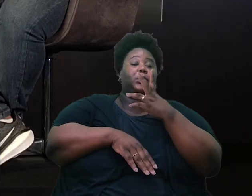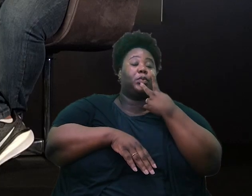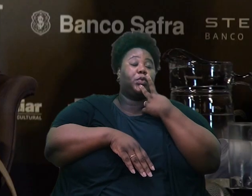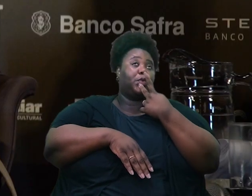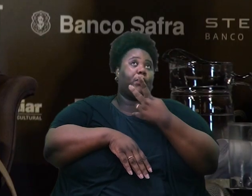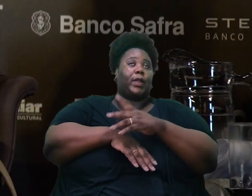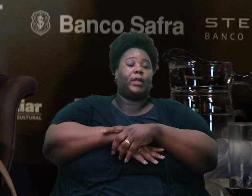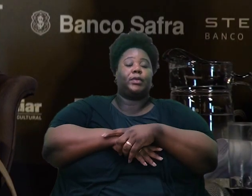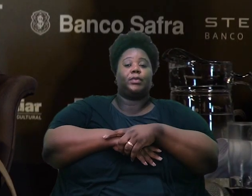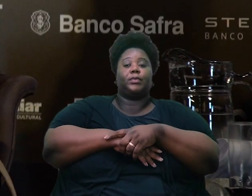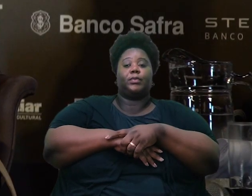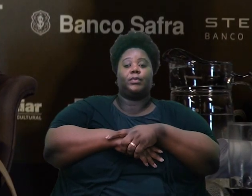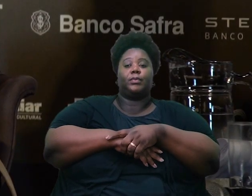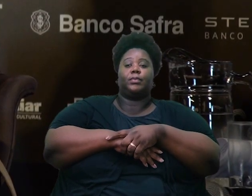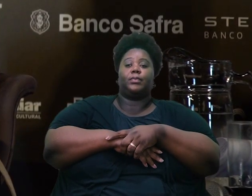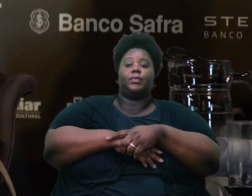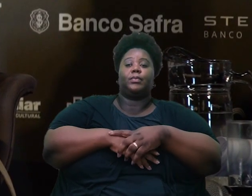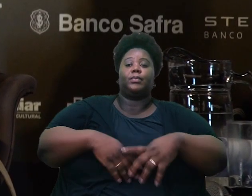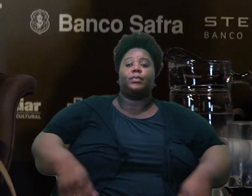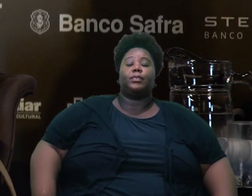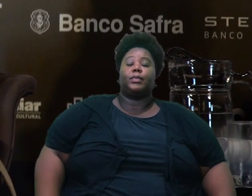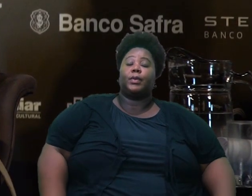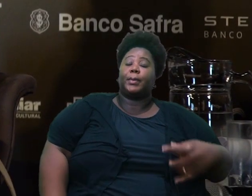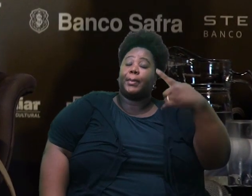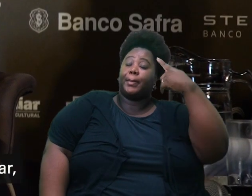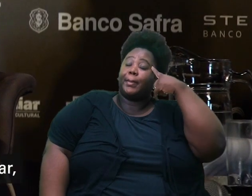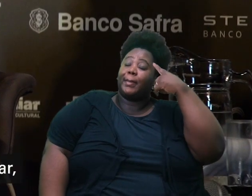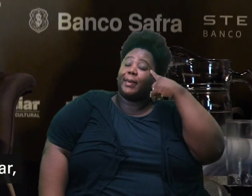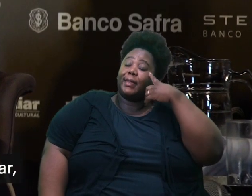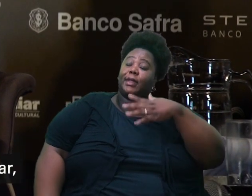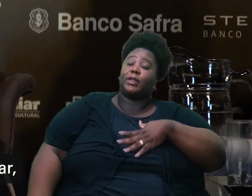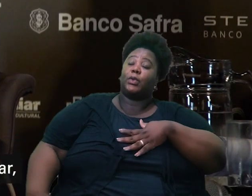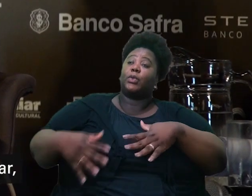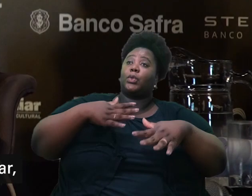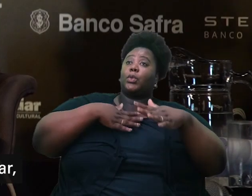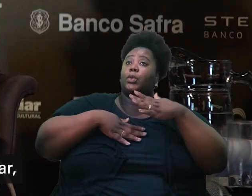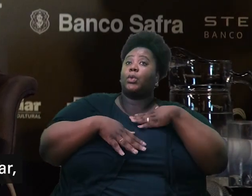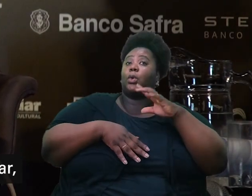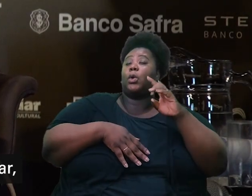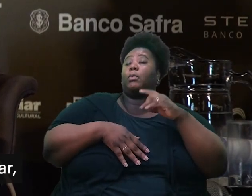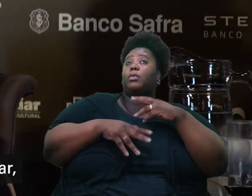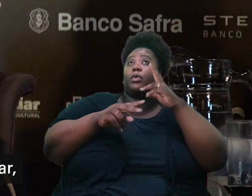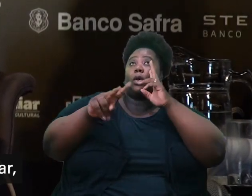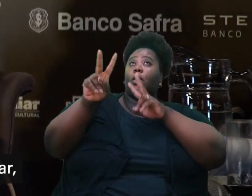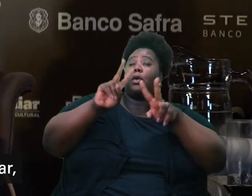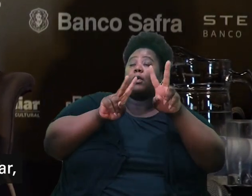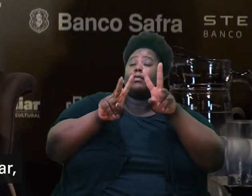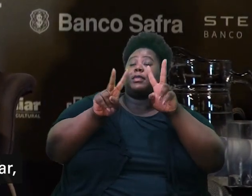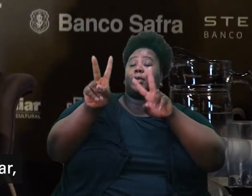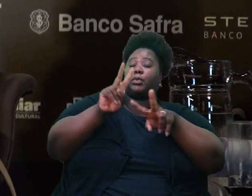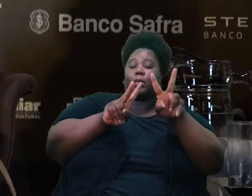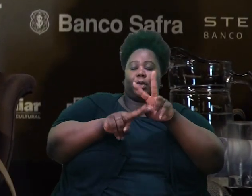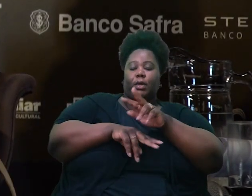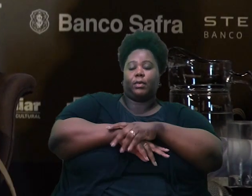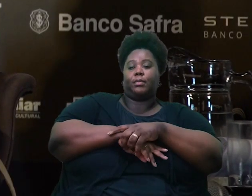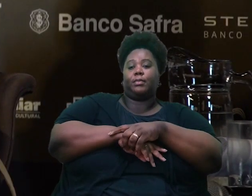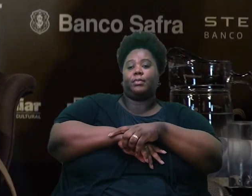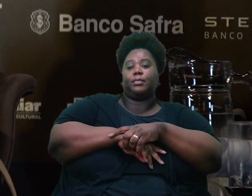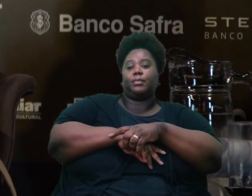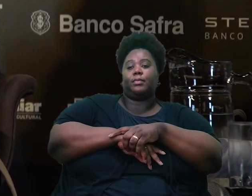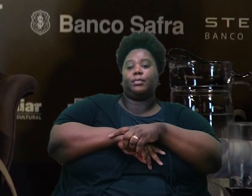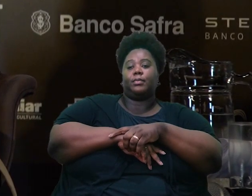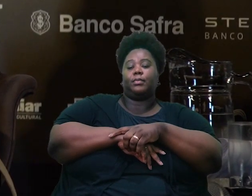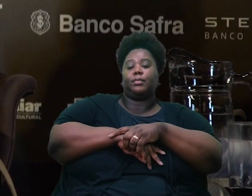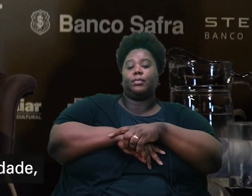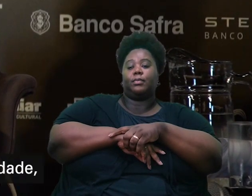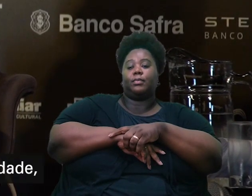necessariamente me pensando em um corpo apenas pelo ponto de vista do olhar.